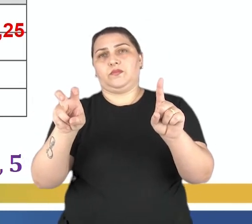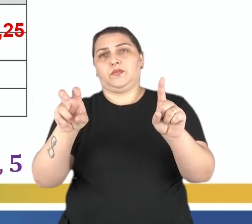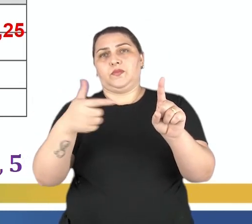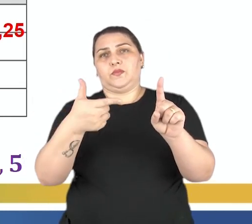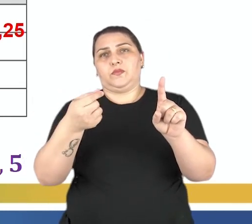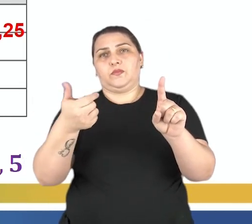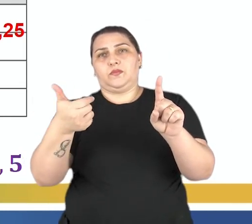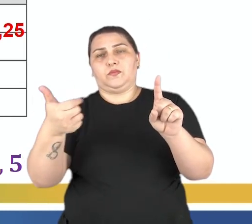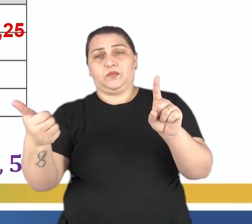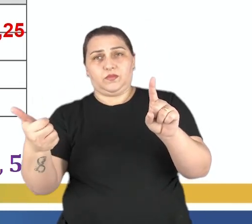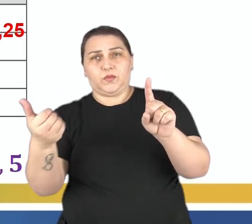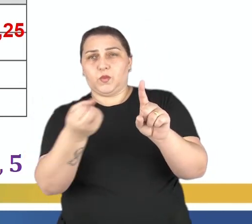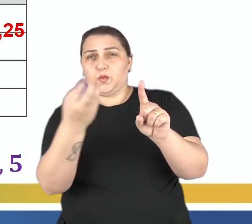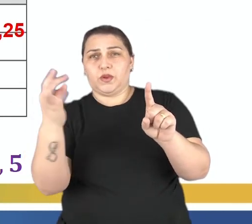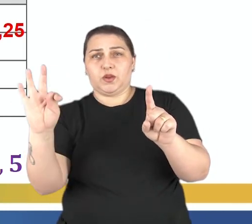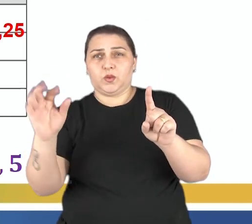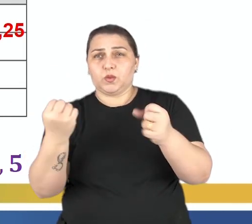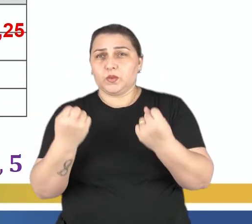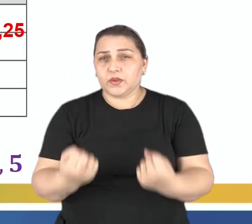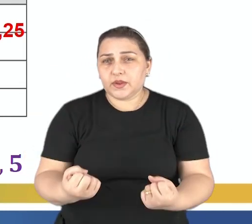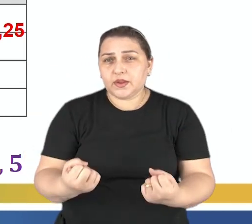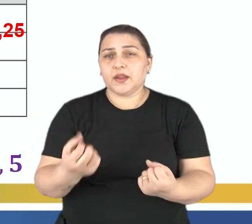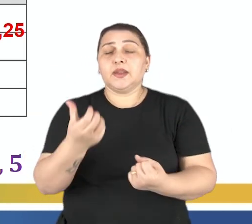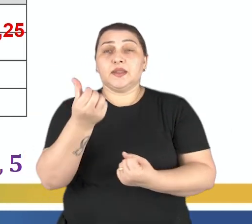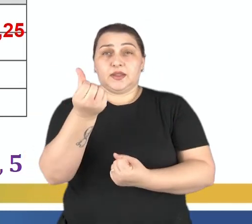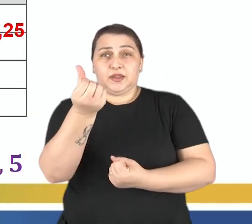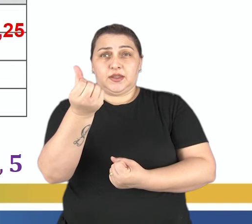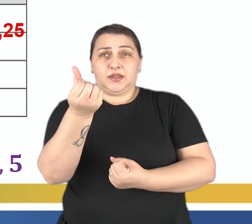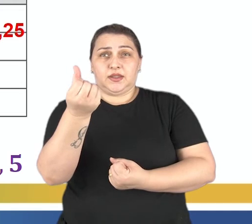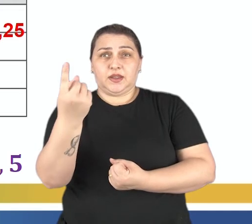2021, lá a quantidade de toneladas foi de